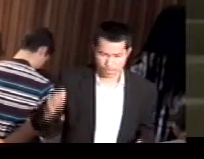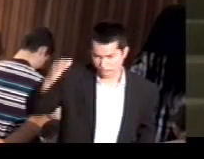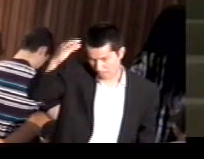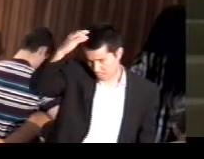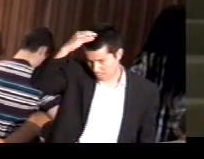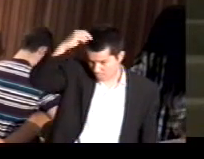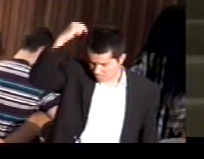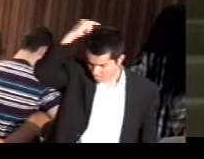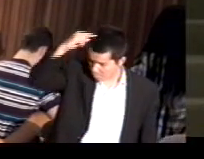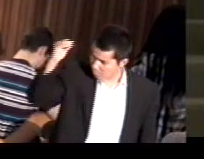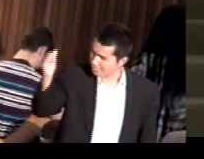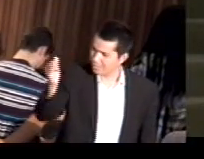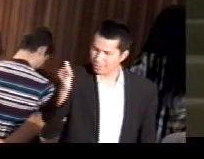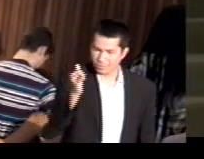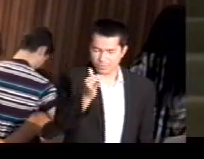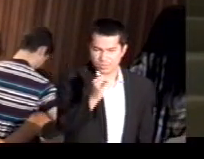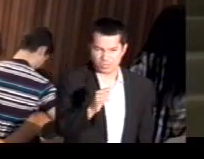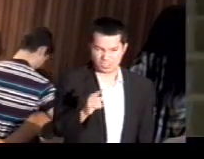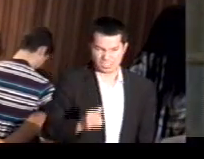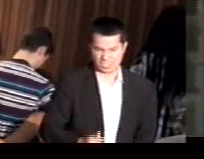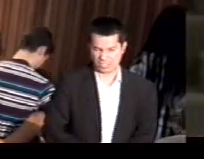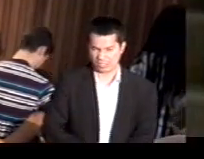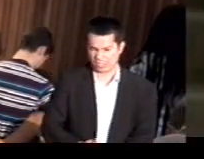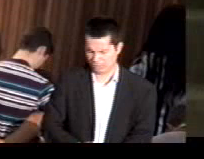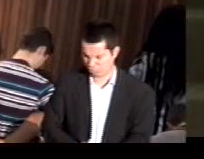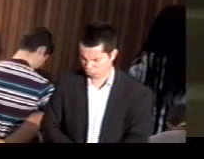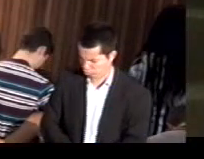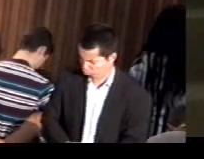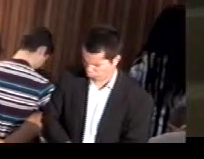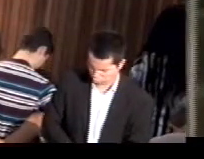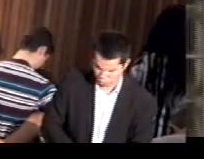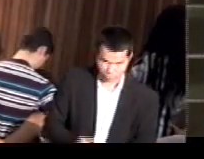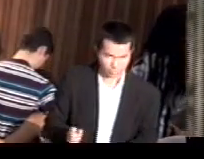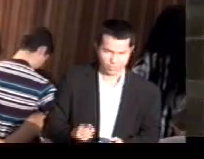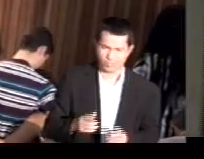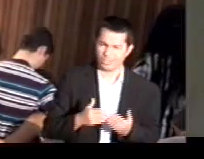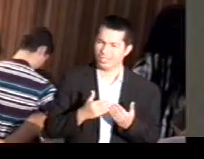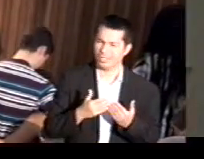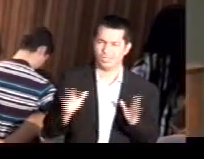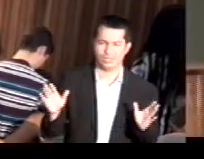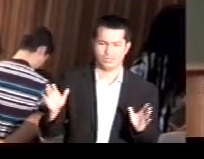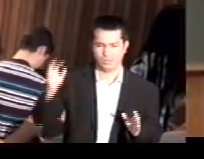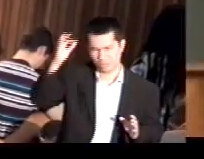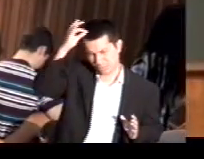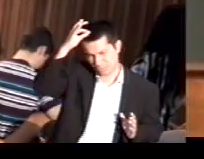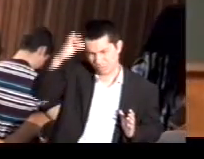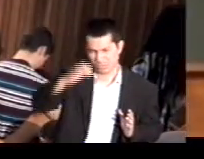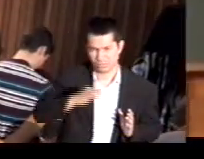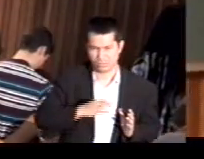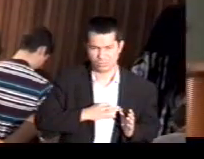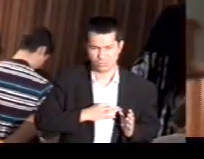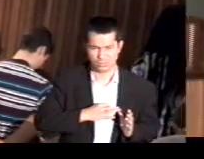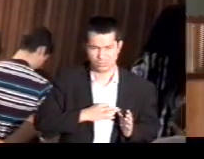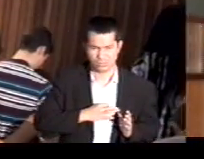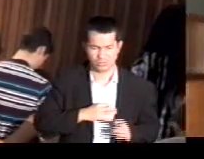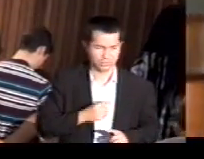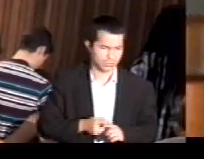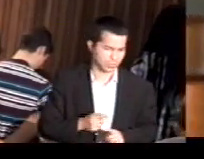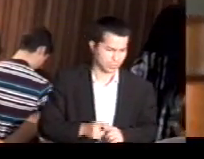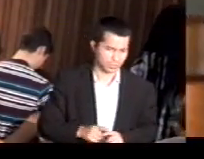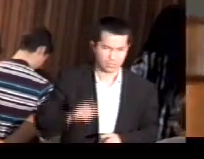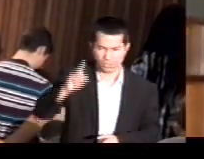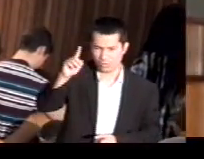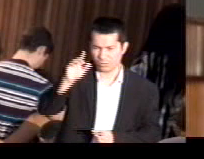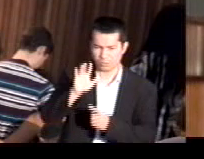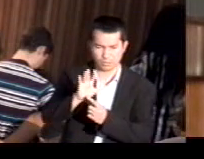E se Ele estiver falando com você, não resista. Não resista. Porque Ele vai revelar a glória dEle